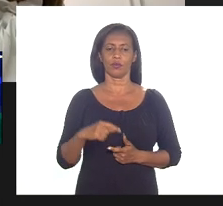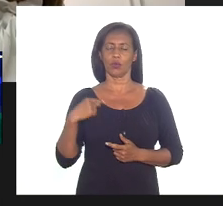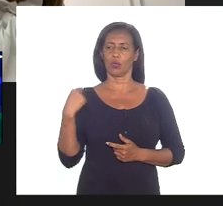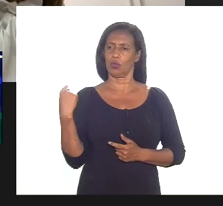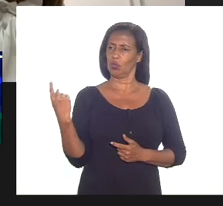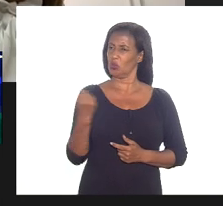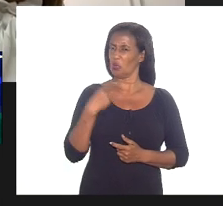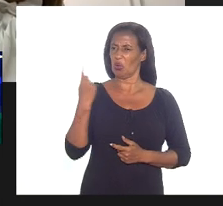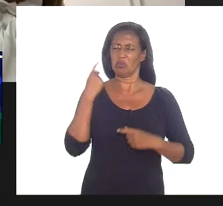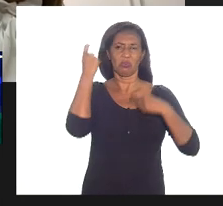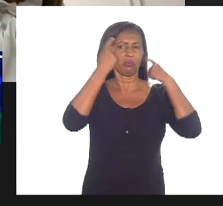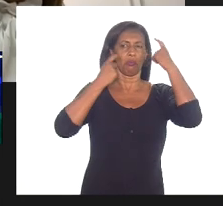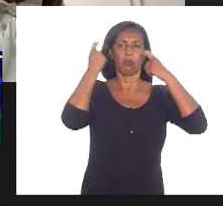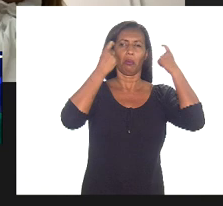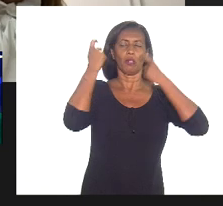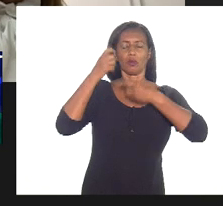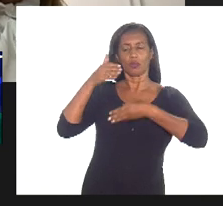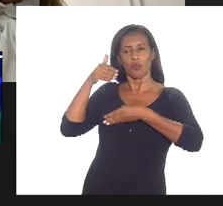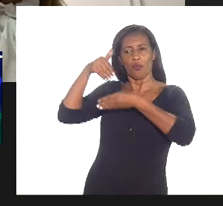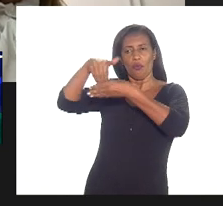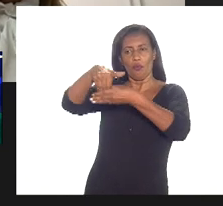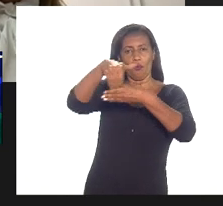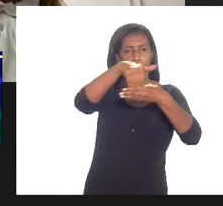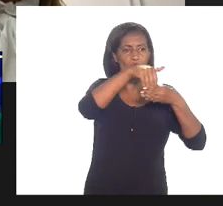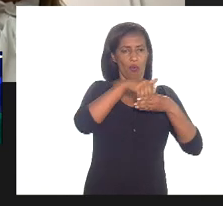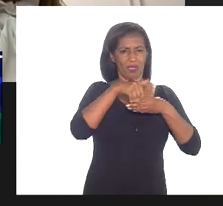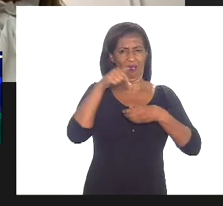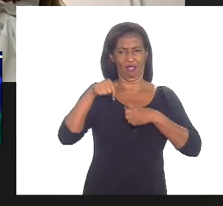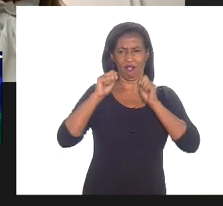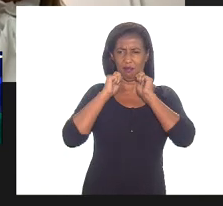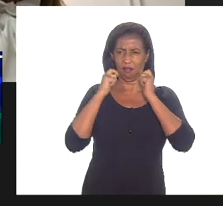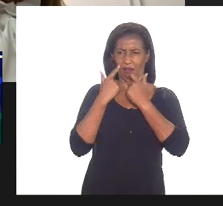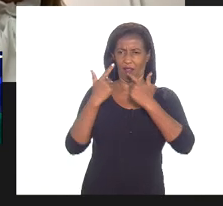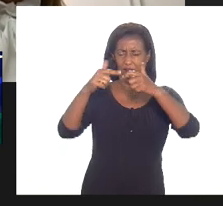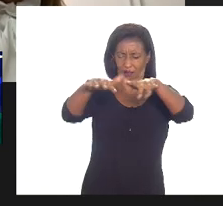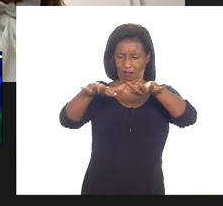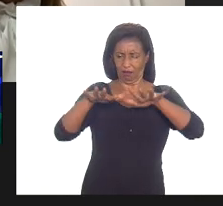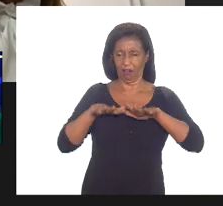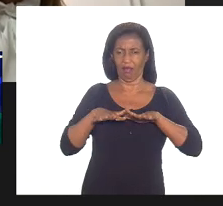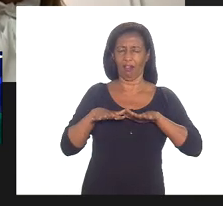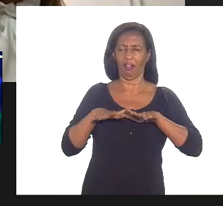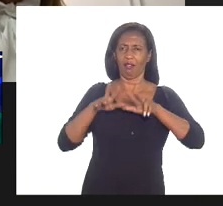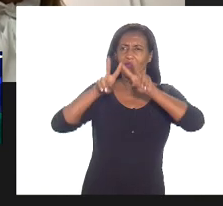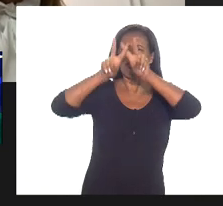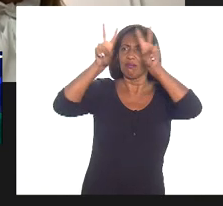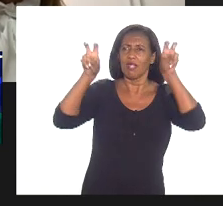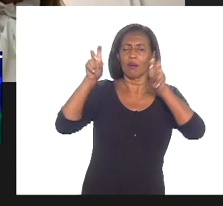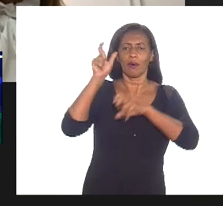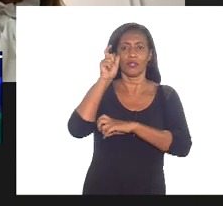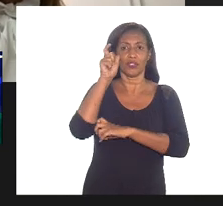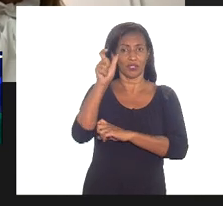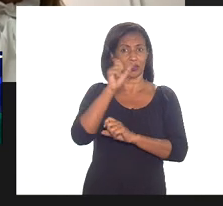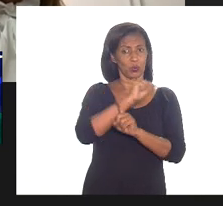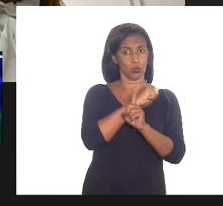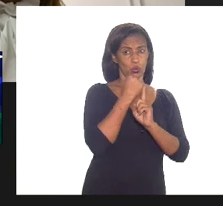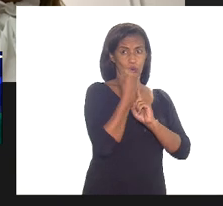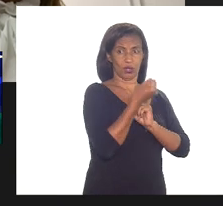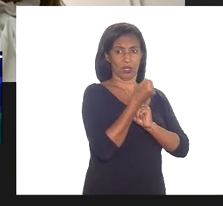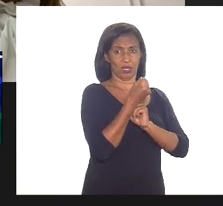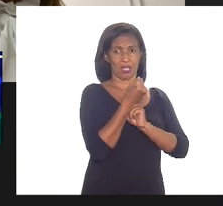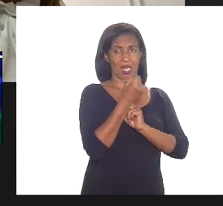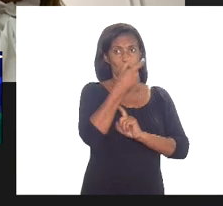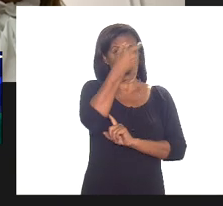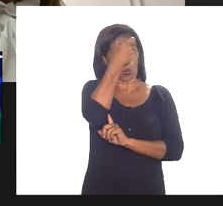nunca tivemos nenhuma preocupação de votar dentro do plenário matérias que são de interesse da sociedade o ataque de